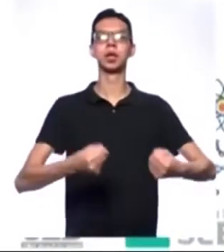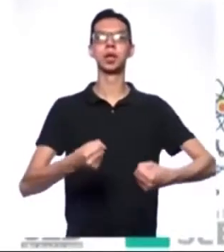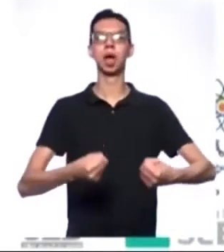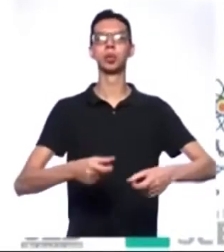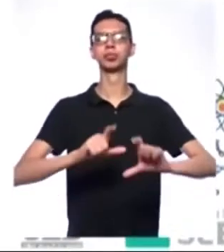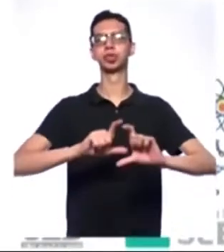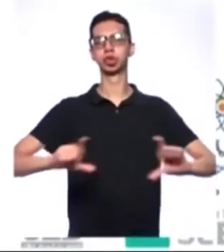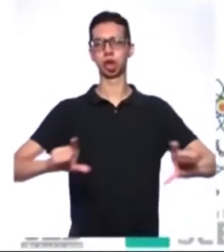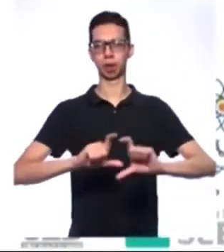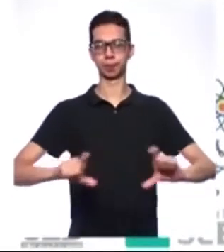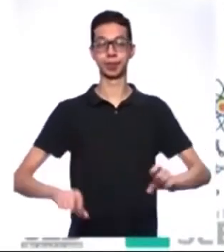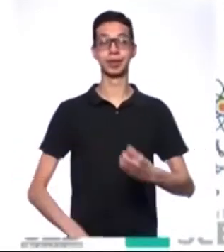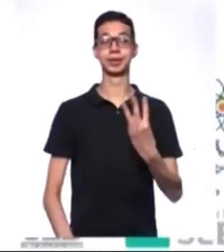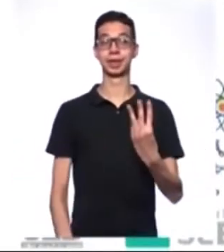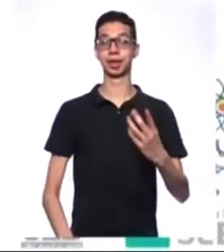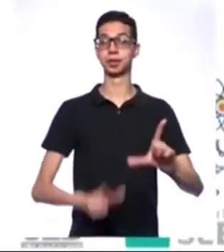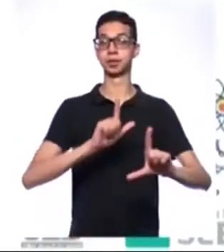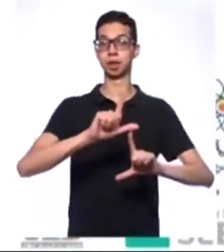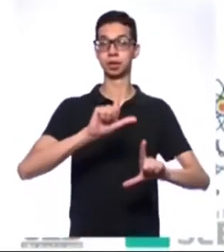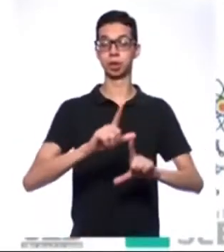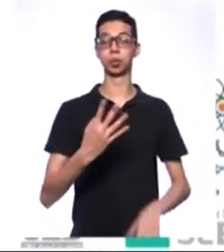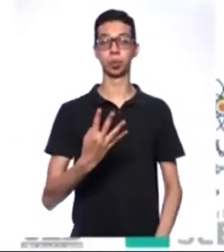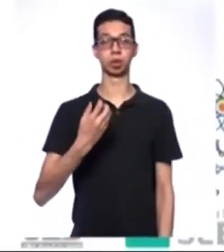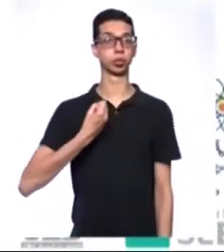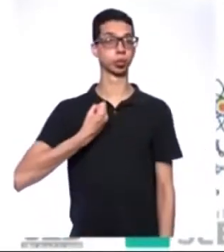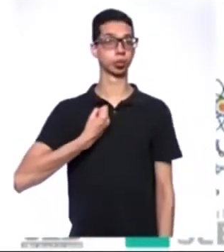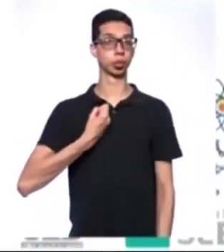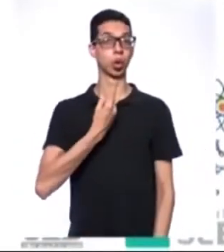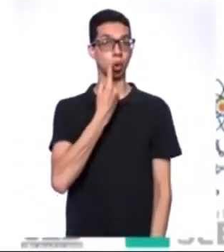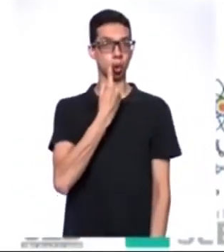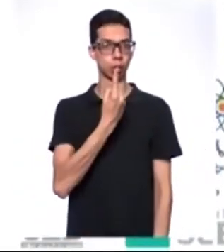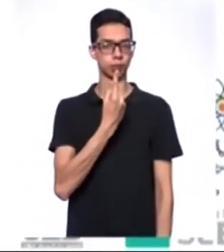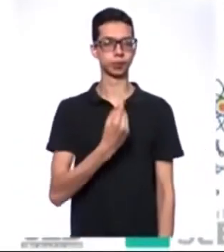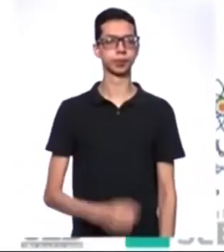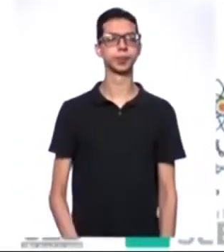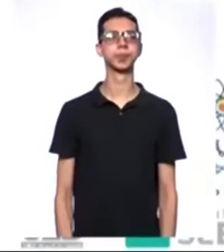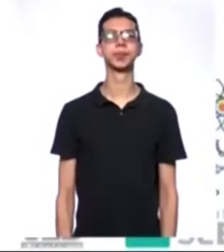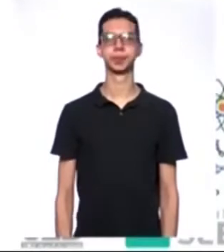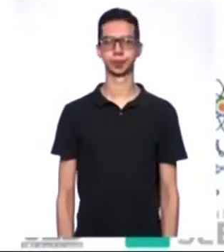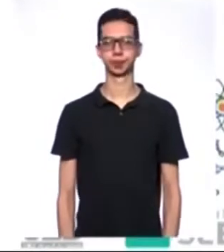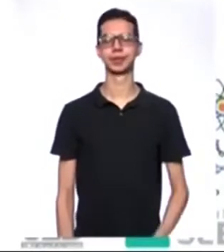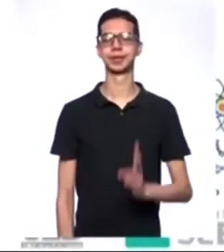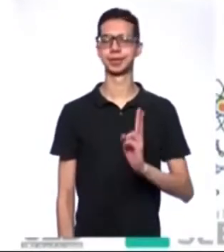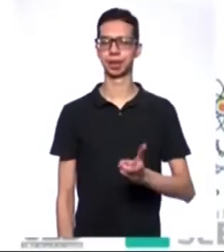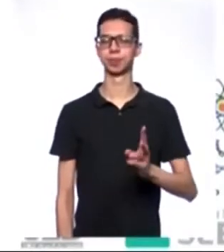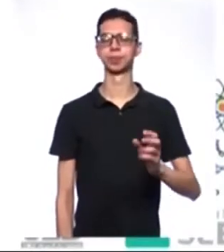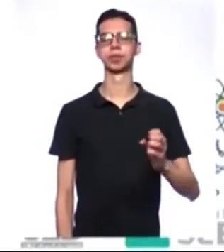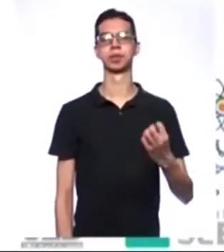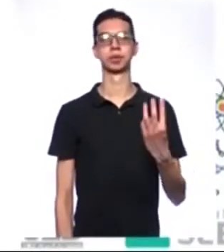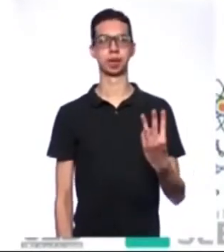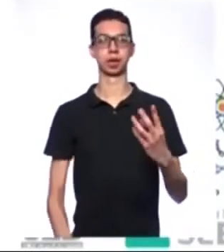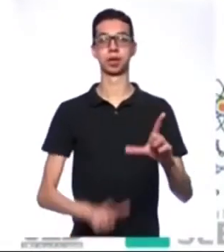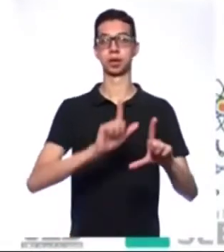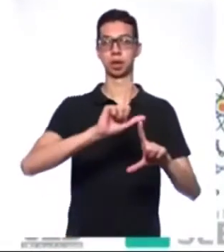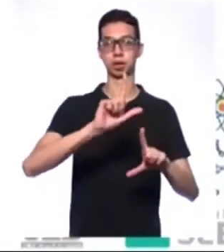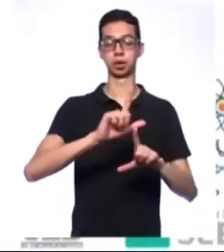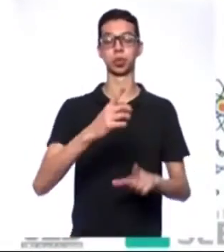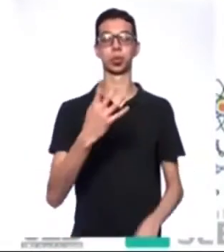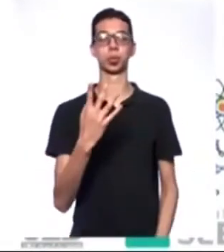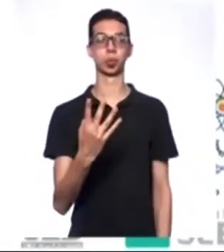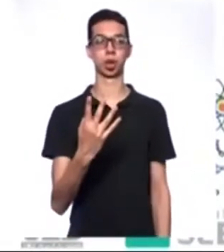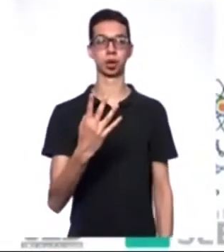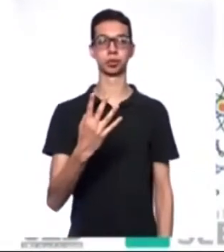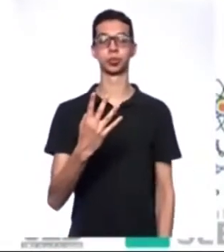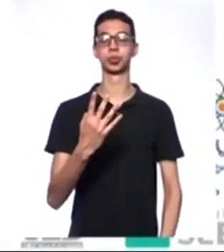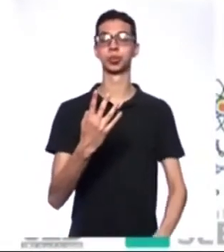são formadas por 3 letras e 4 algarismos nessa ordem e usando o alfabeto de 26 letras quantas